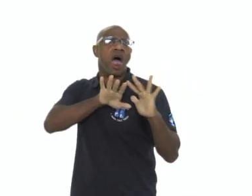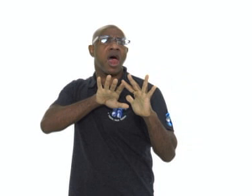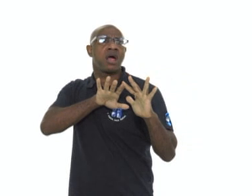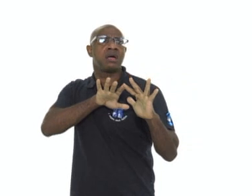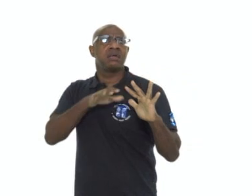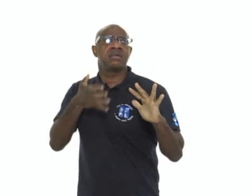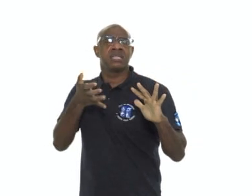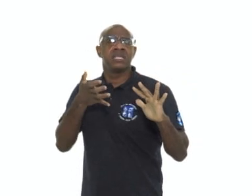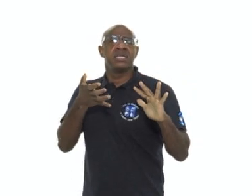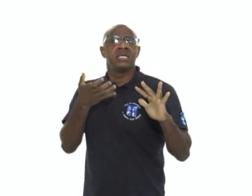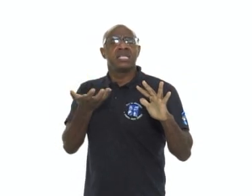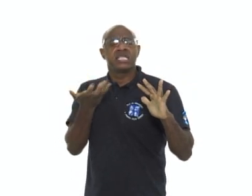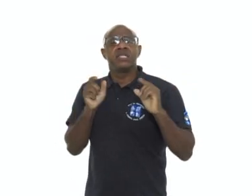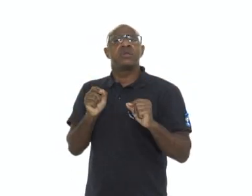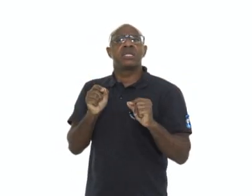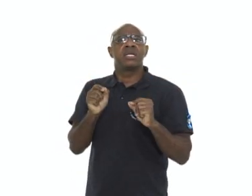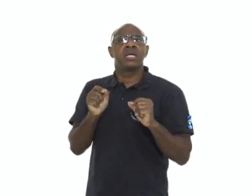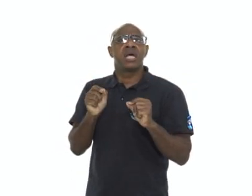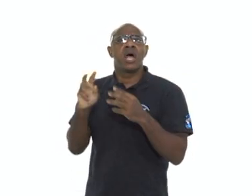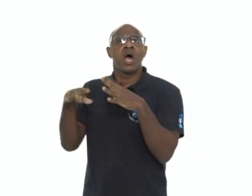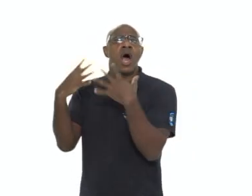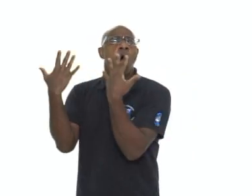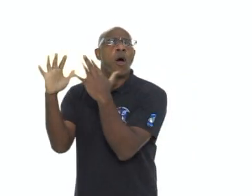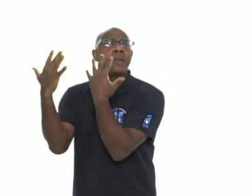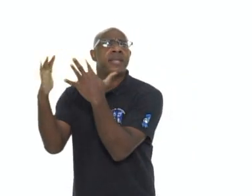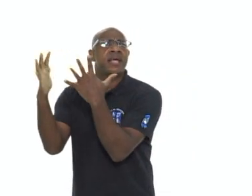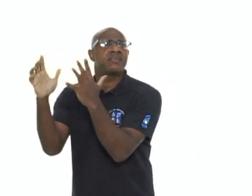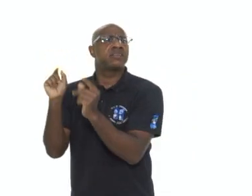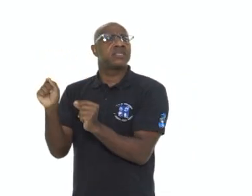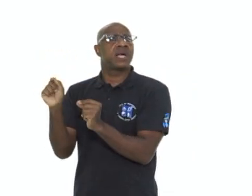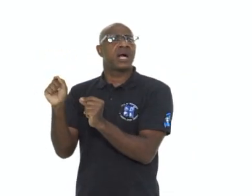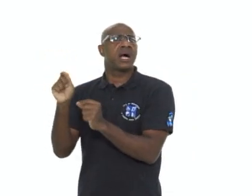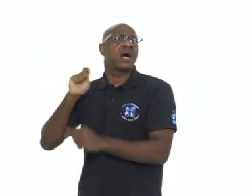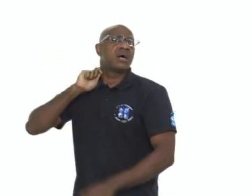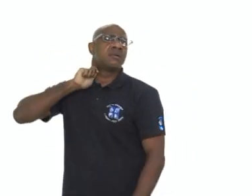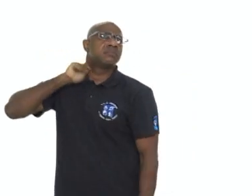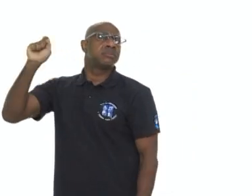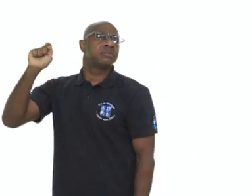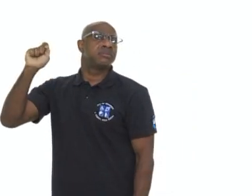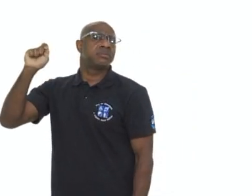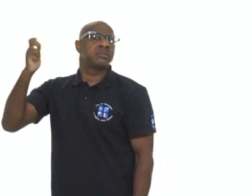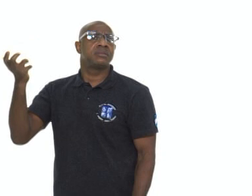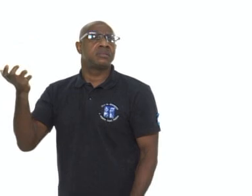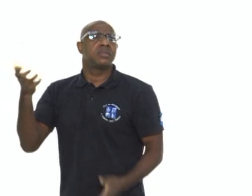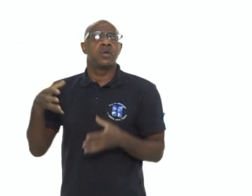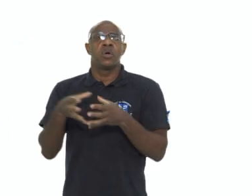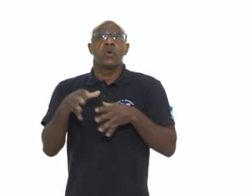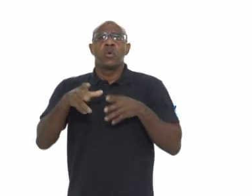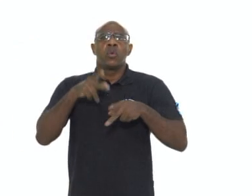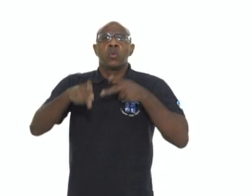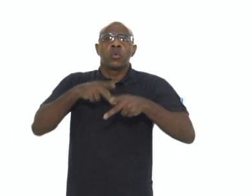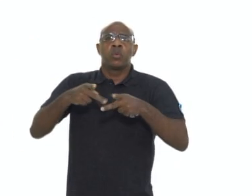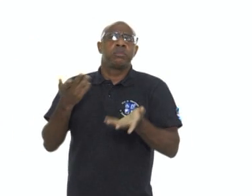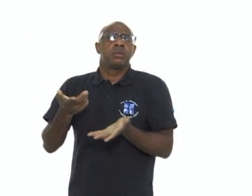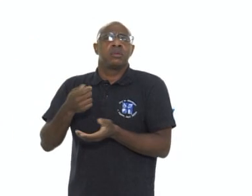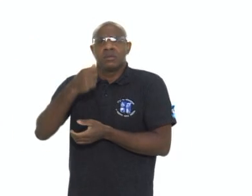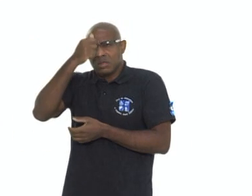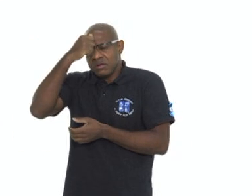saúde? Qual a relação da Conjuração Mineira com tantos envolvidos, especialmente com